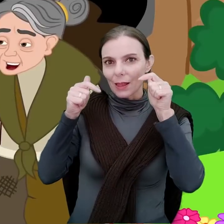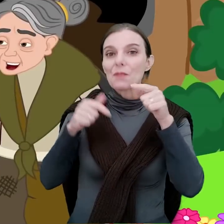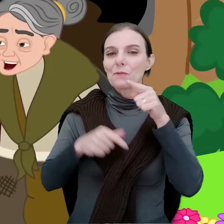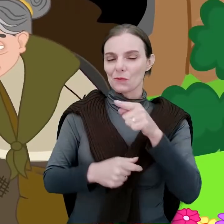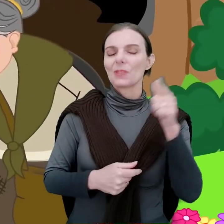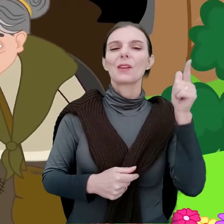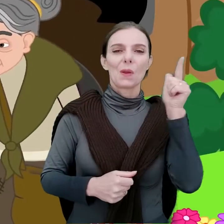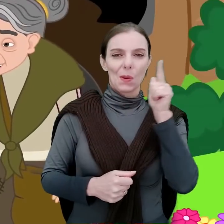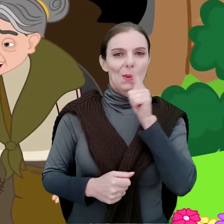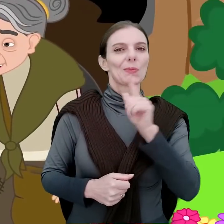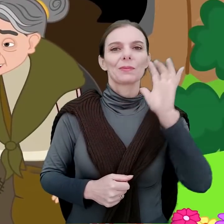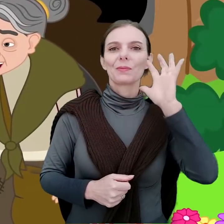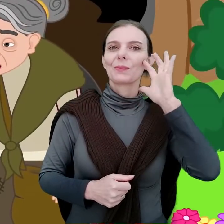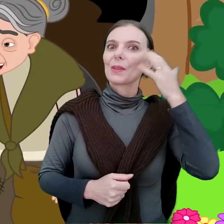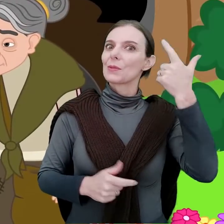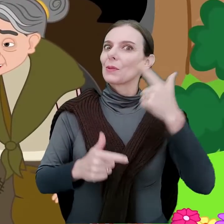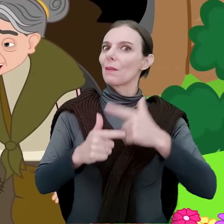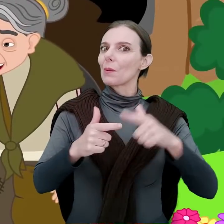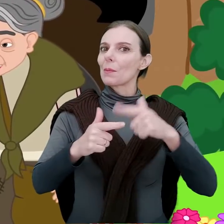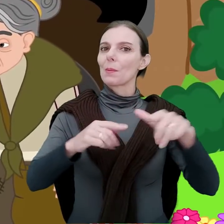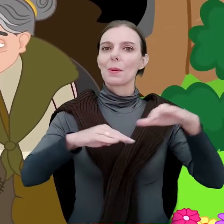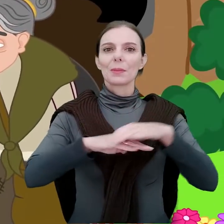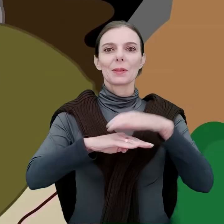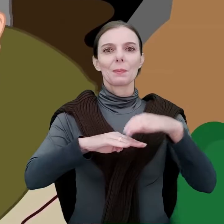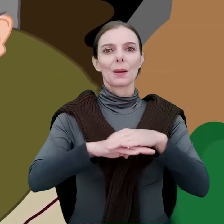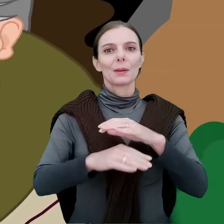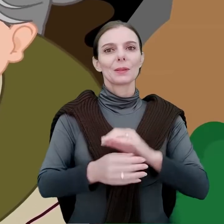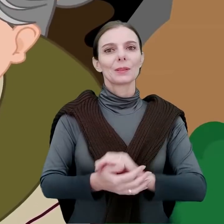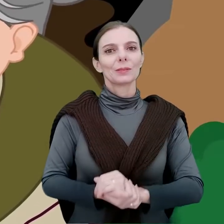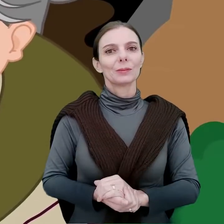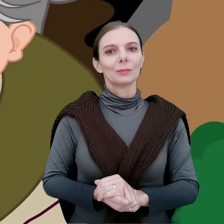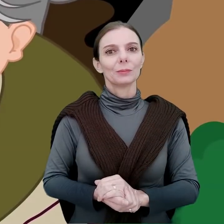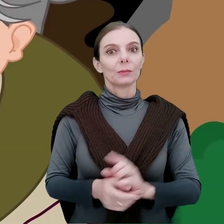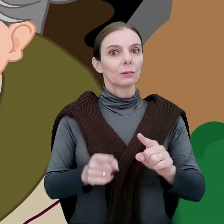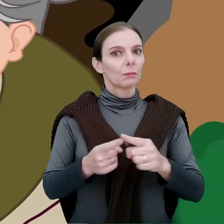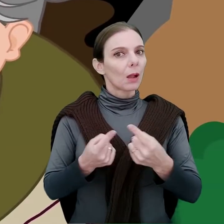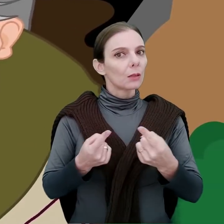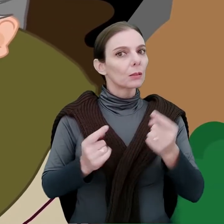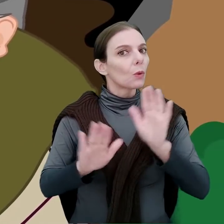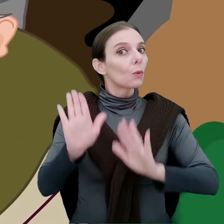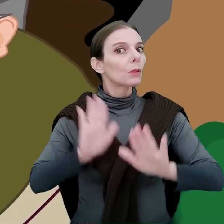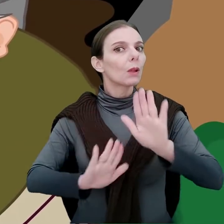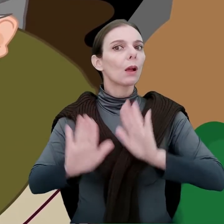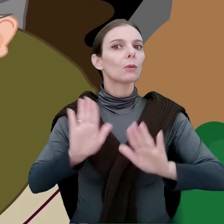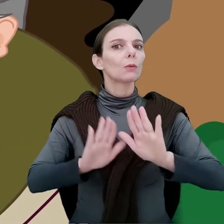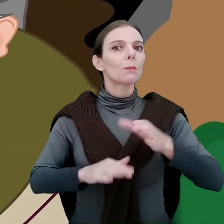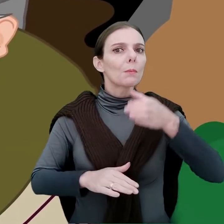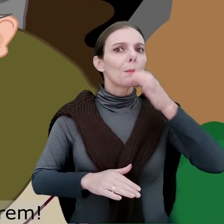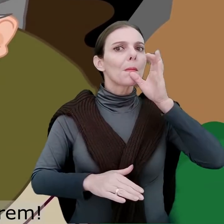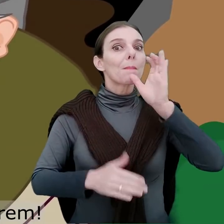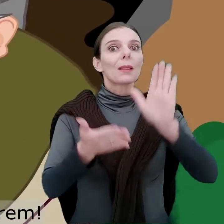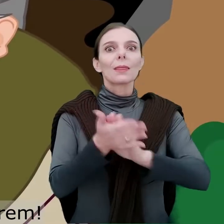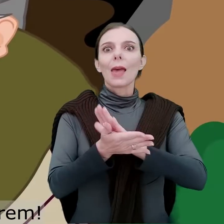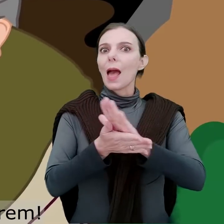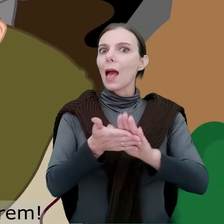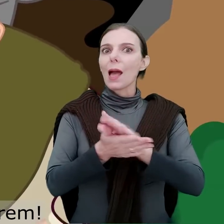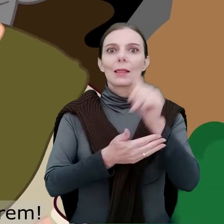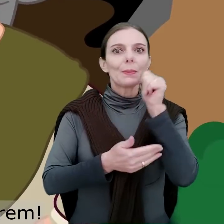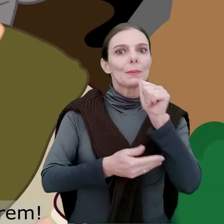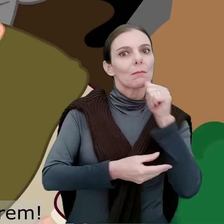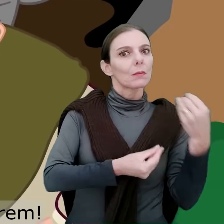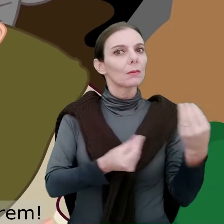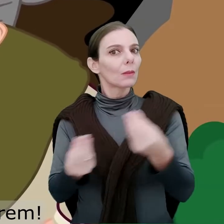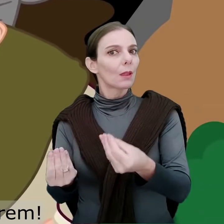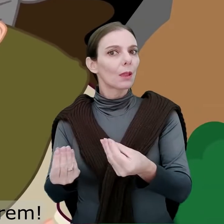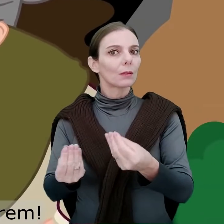Dessa forma, você conseguirá resolver o mistério. Mas cuidado! Não beba nada